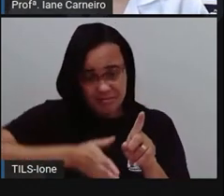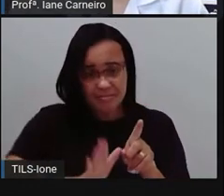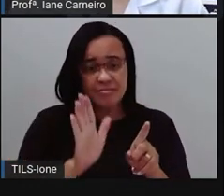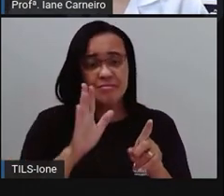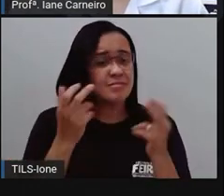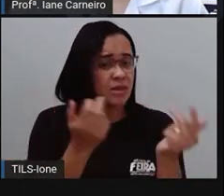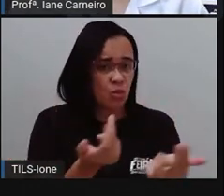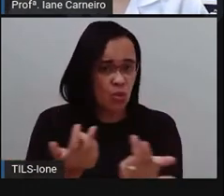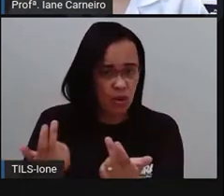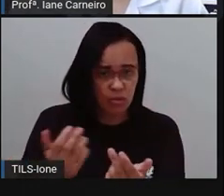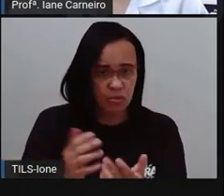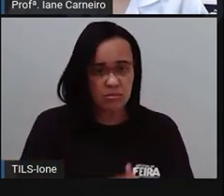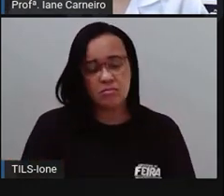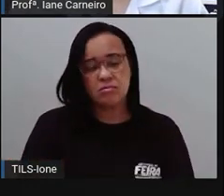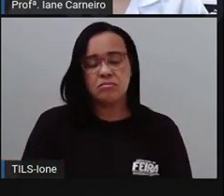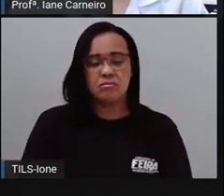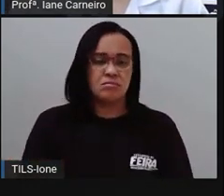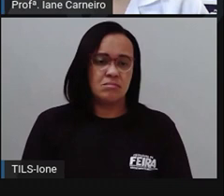Vamos lá.